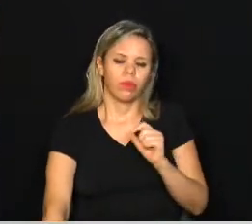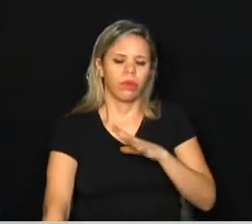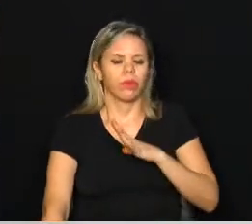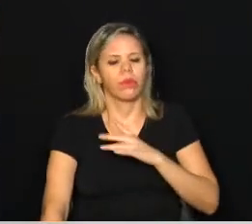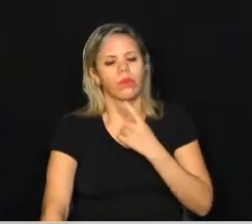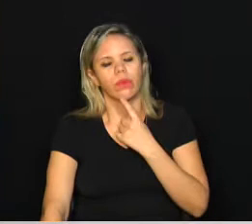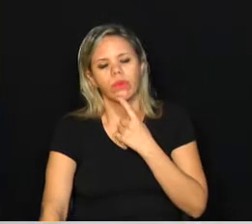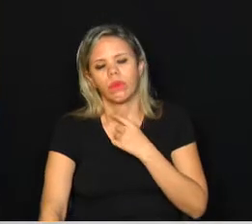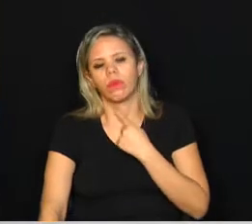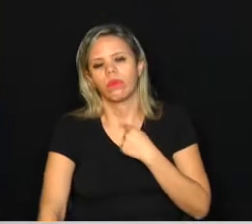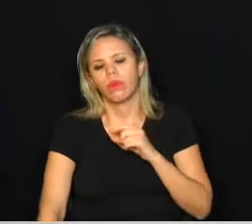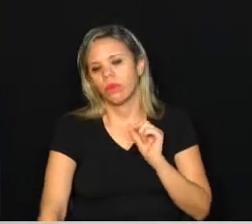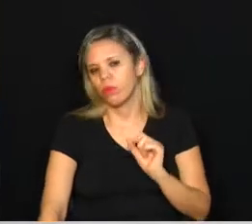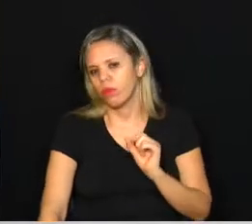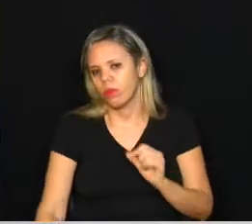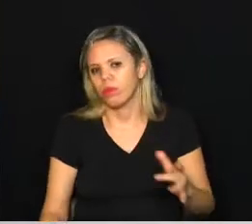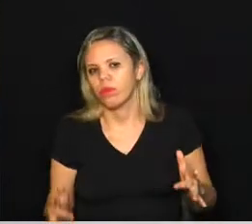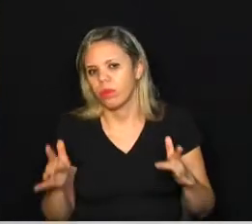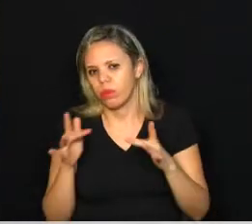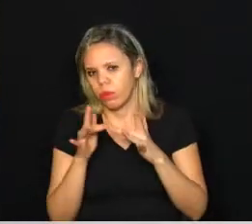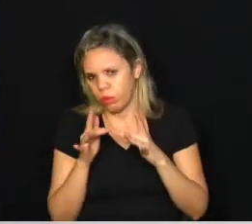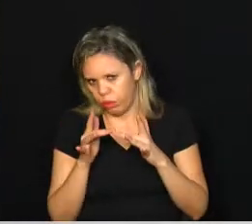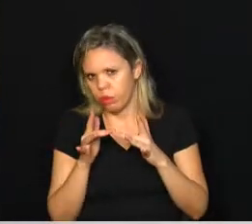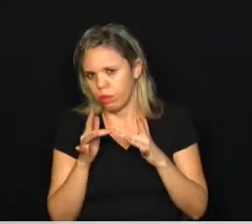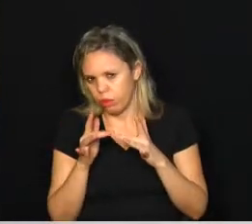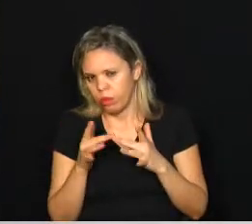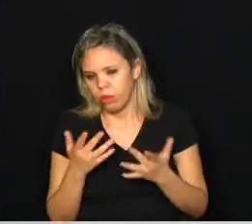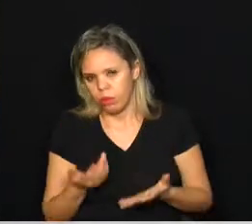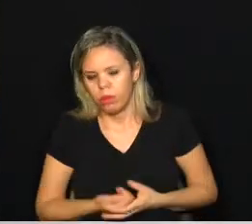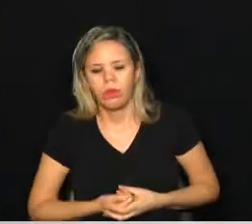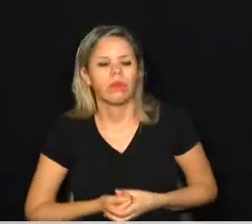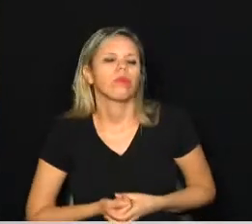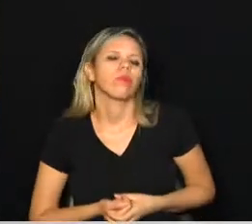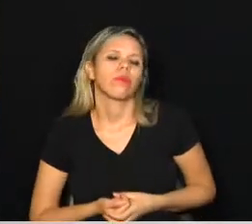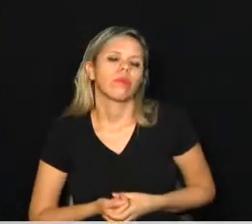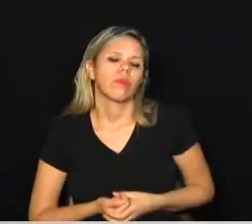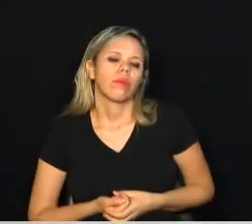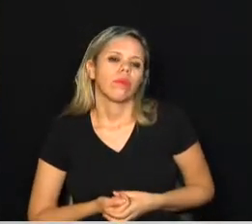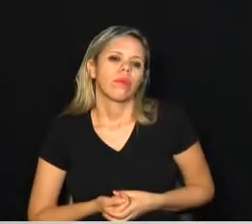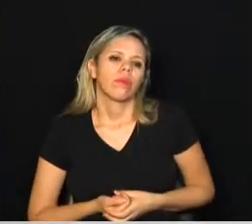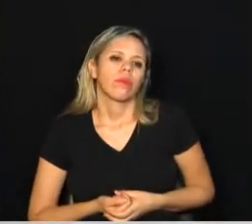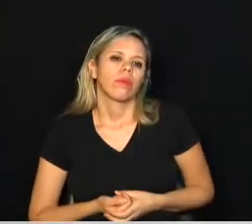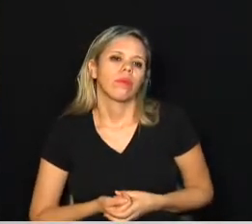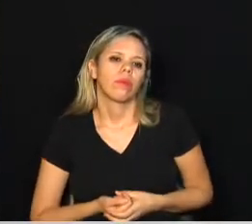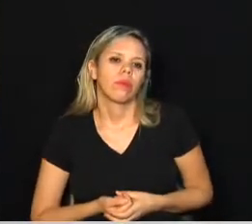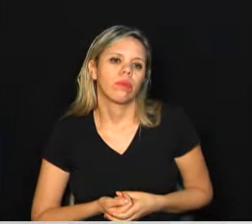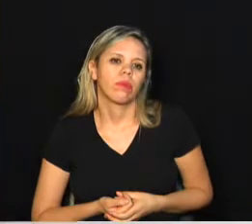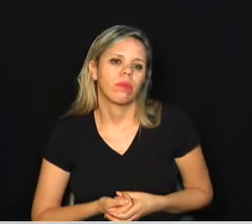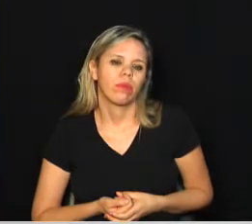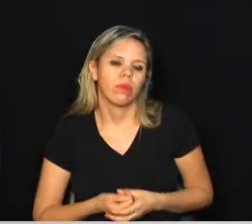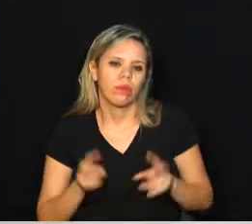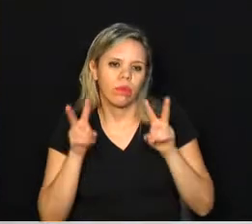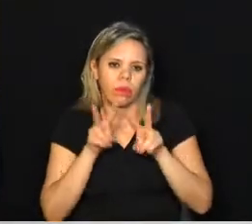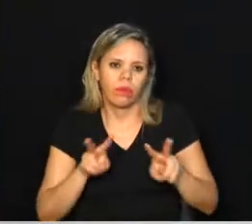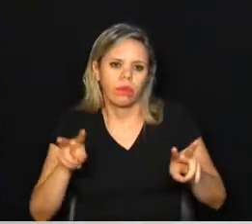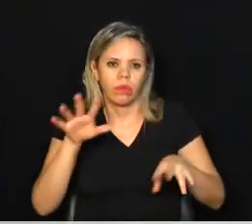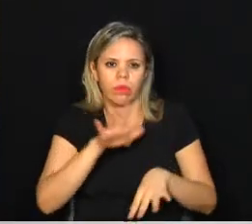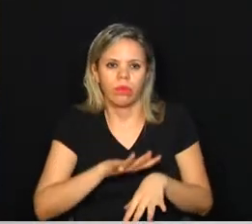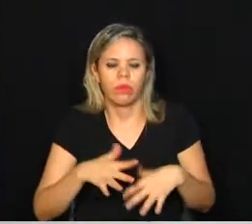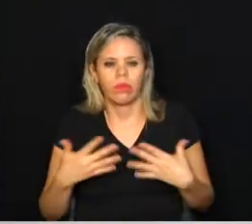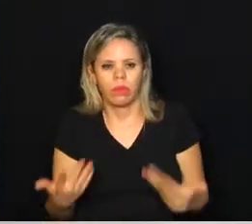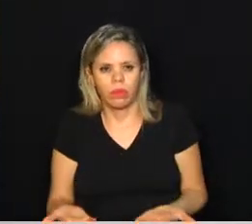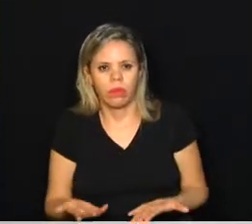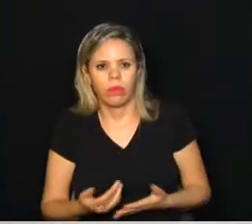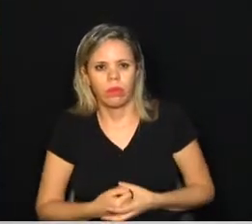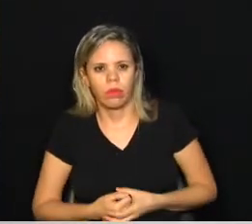é uma cidade conectada. Então, dessa forma, Paulo, essa é uma visão geral, né,